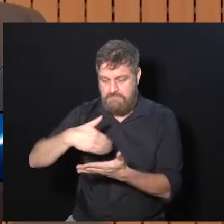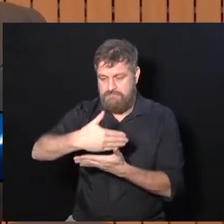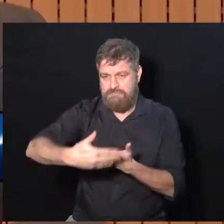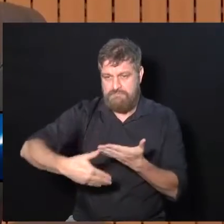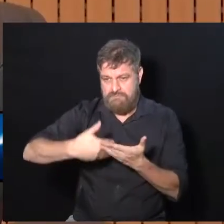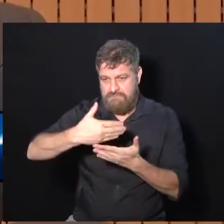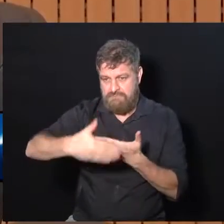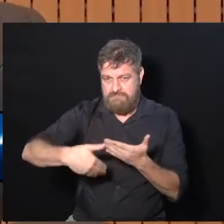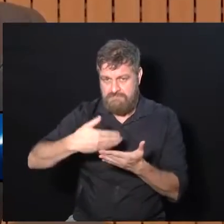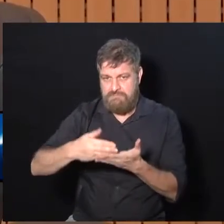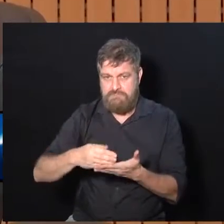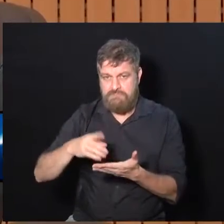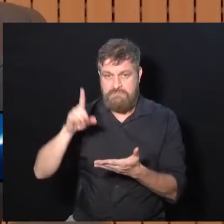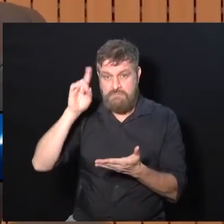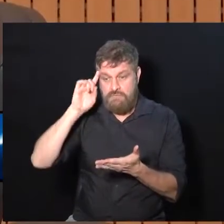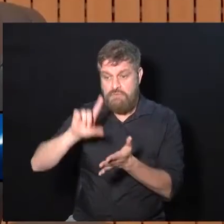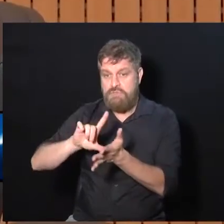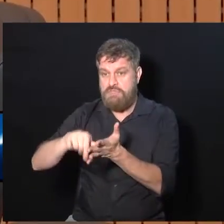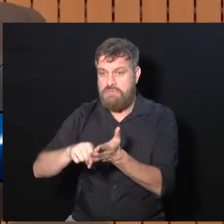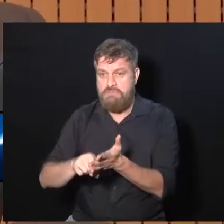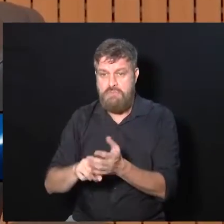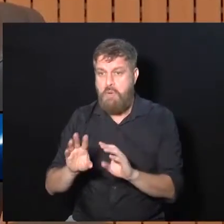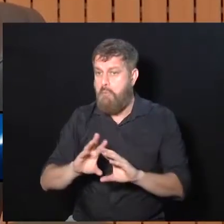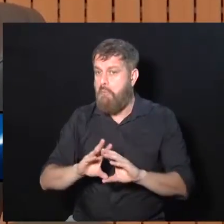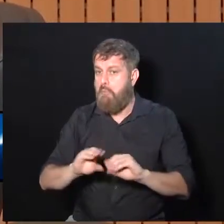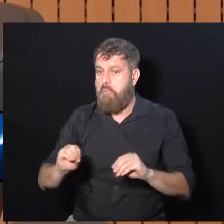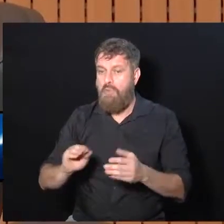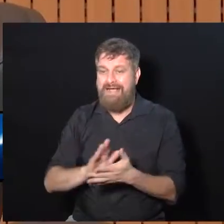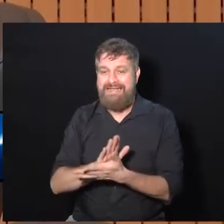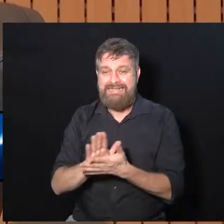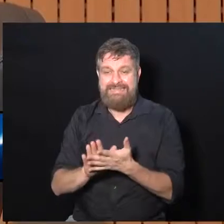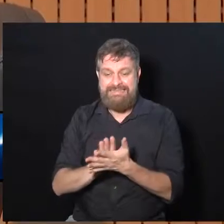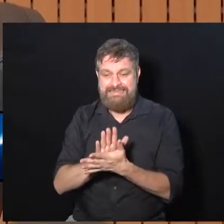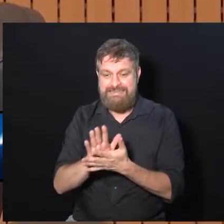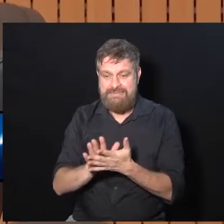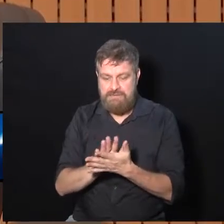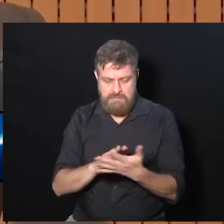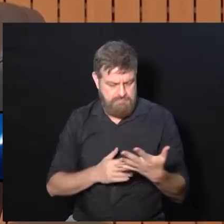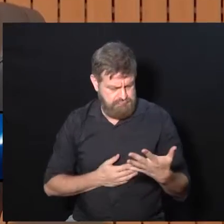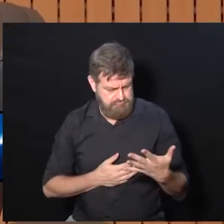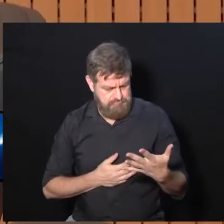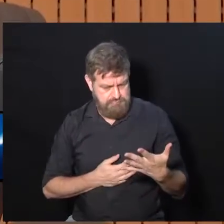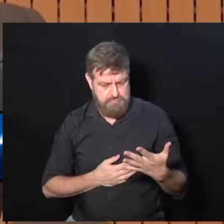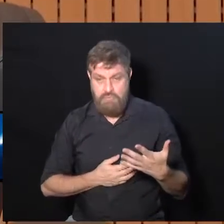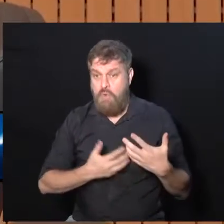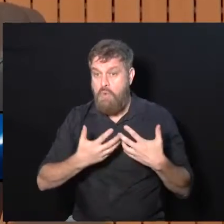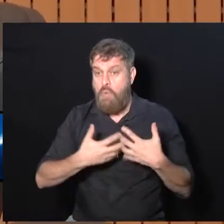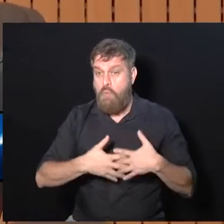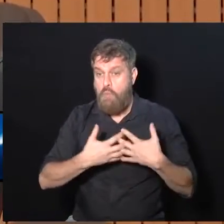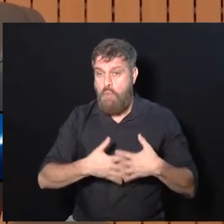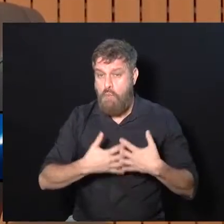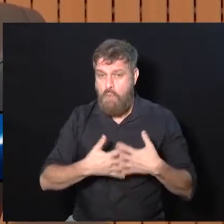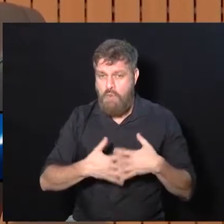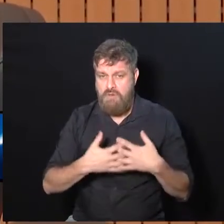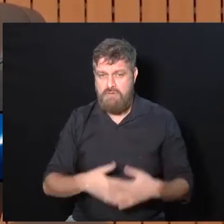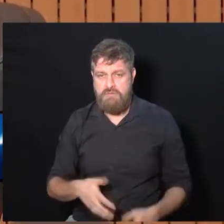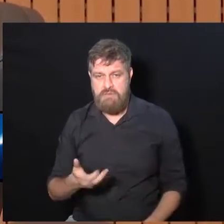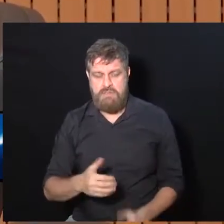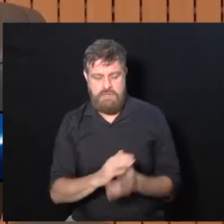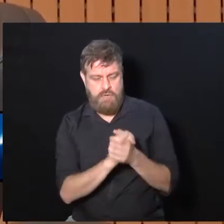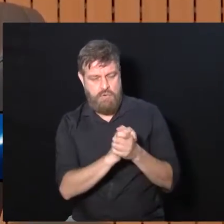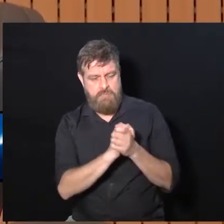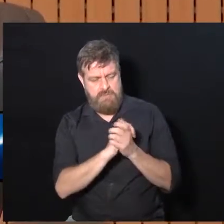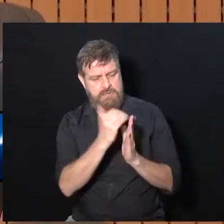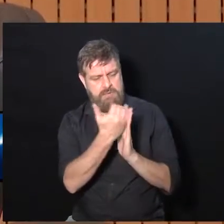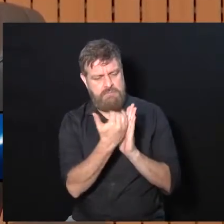dia seguinte nem marca tinha. Significa que realmente funciona e funciona muito bem. Mas parabenizar o seu projeto aí,